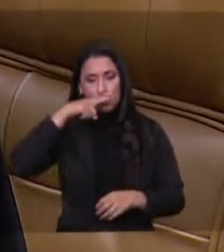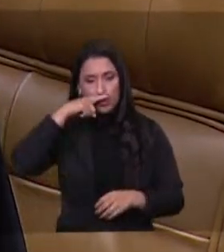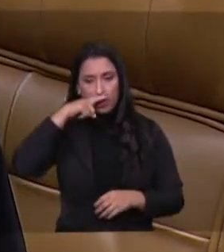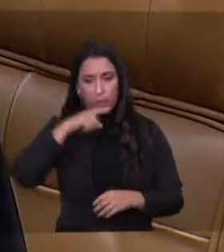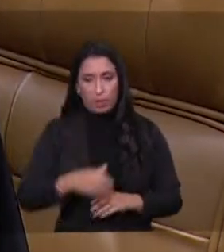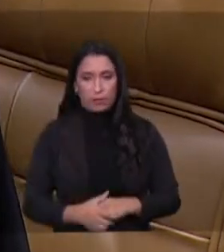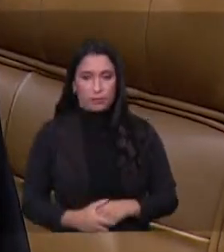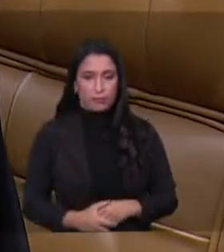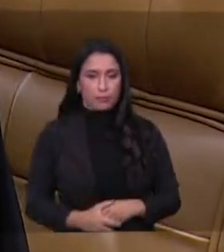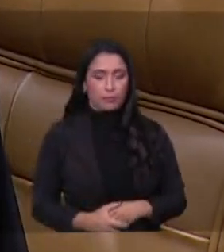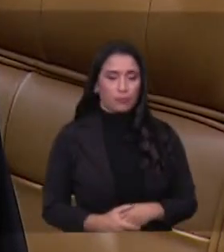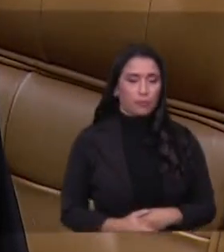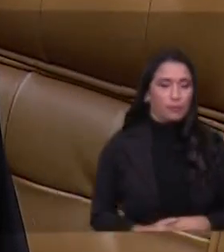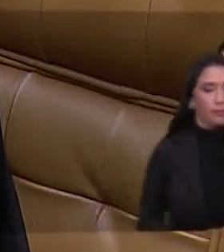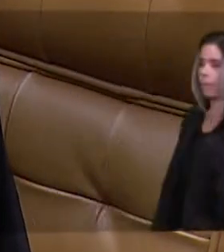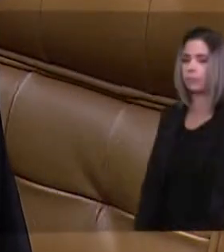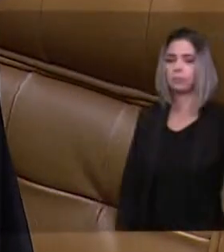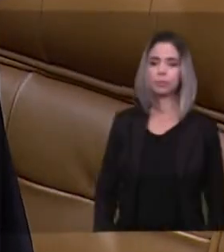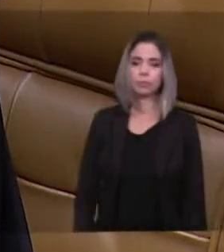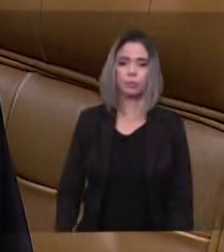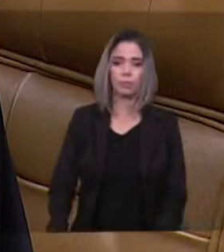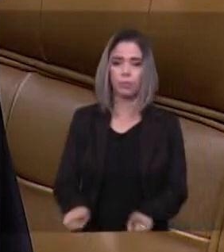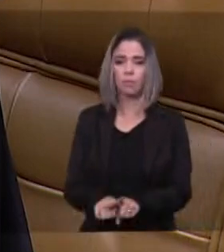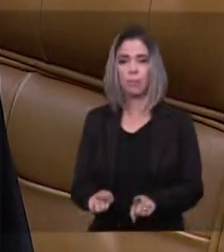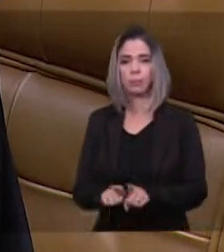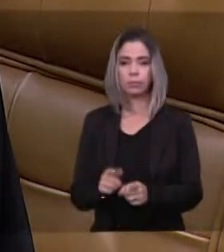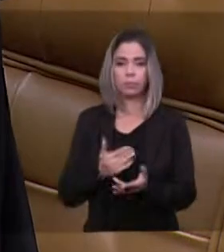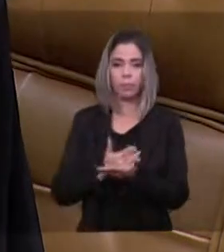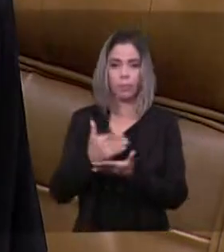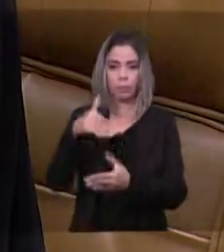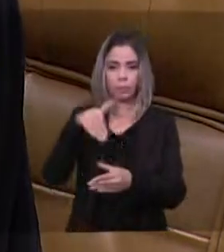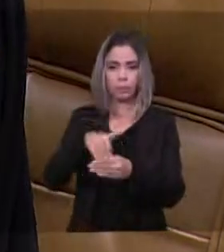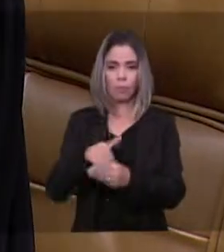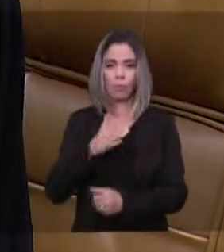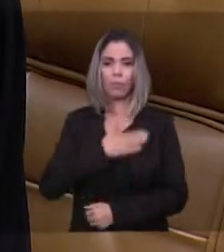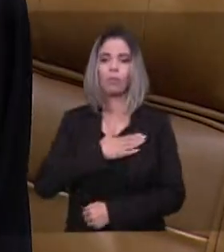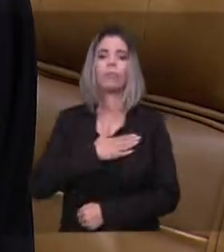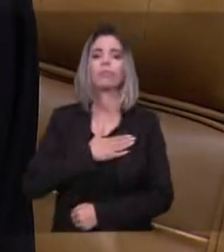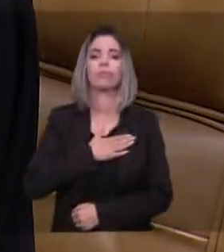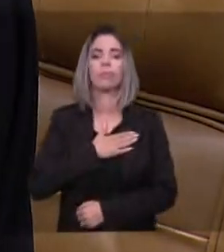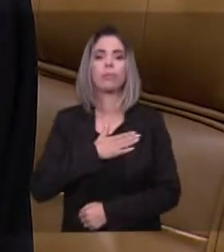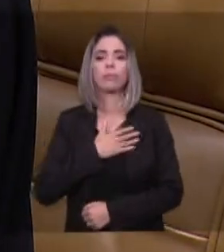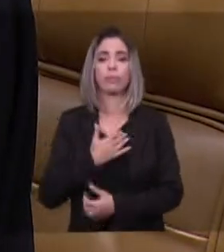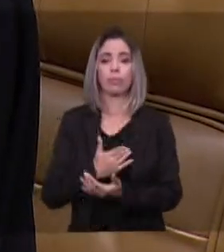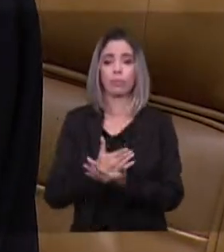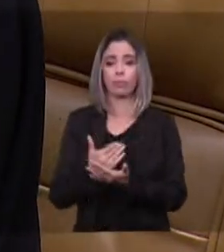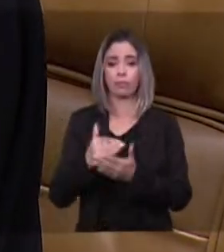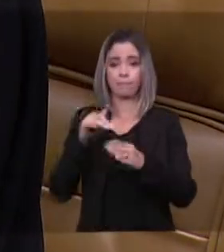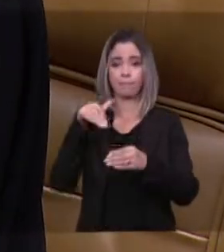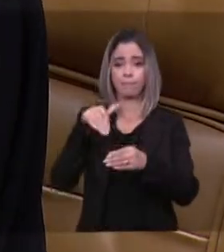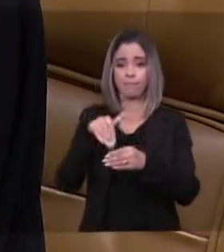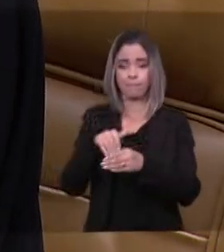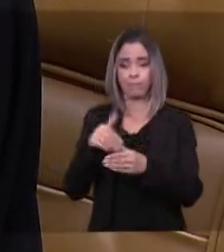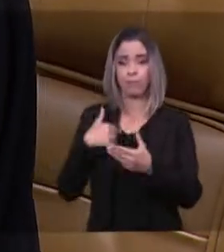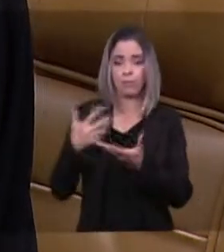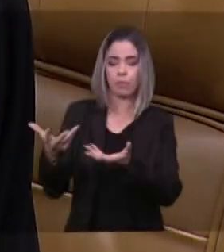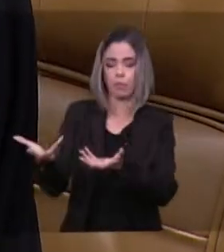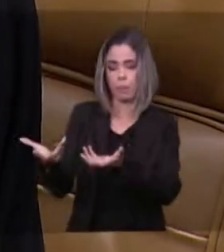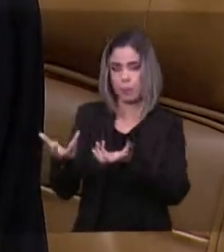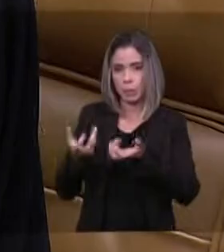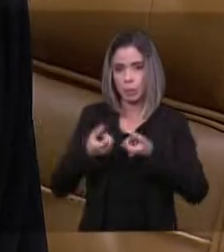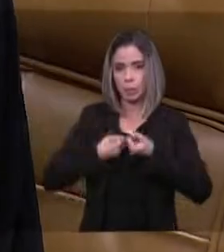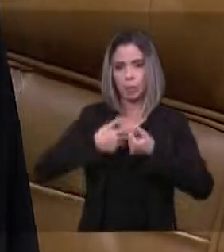Edson Fachin e passo ao voto. De início, registro que recebi e